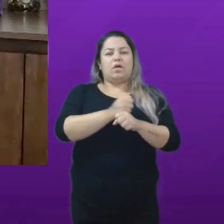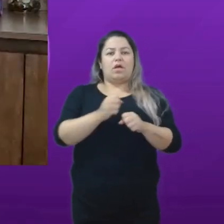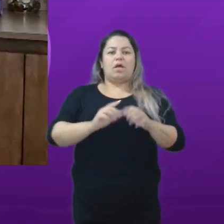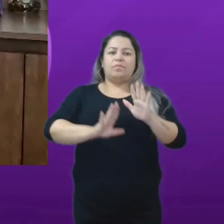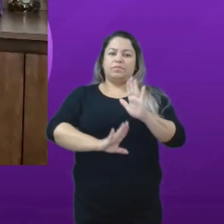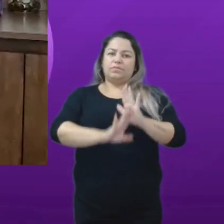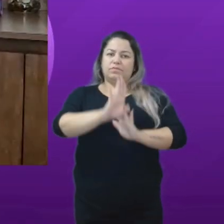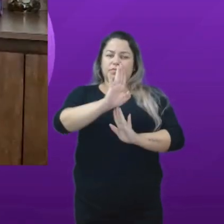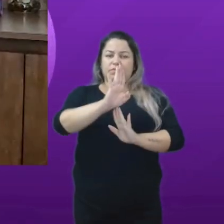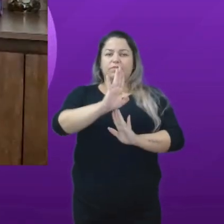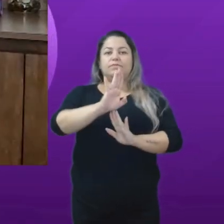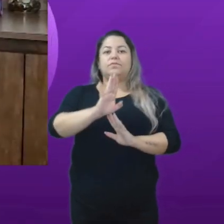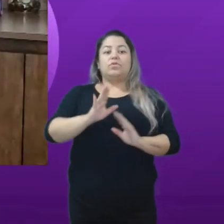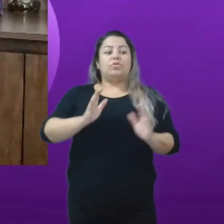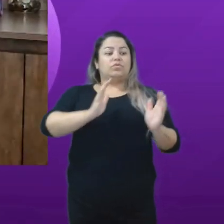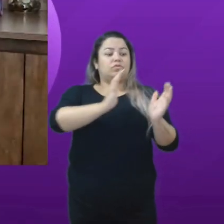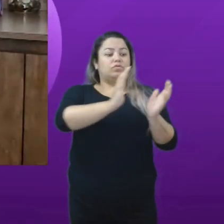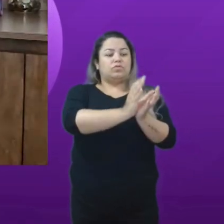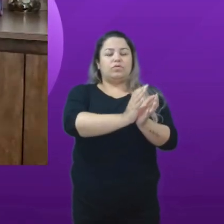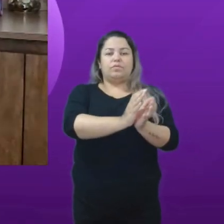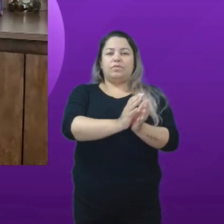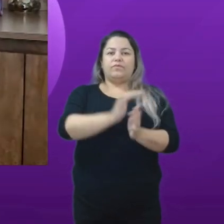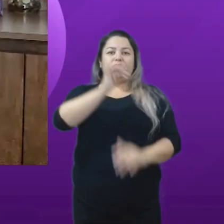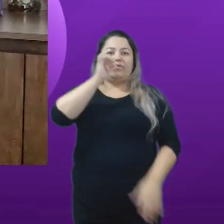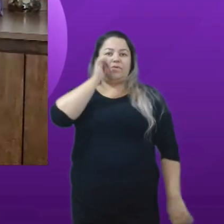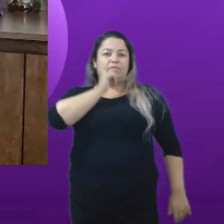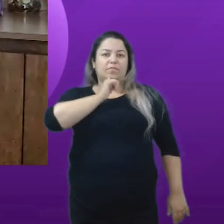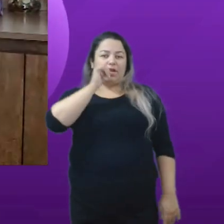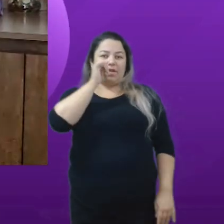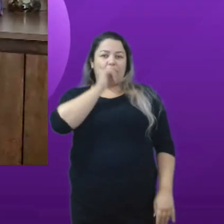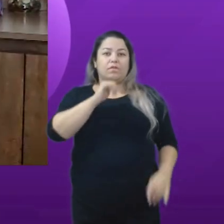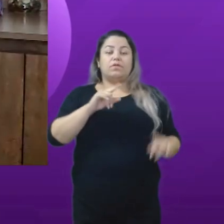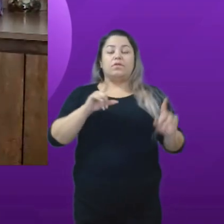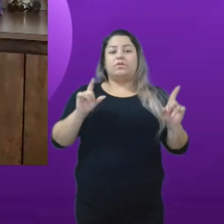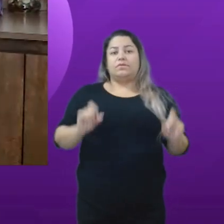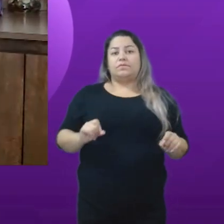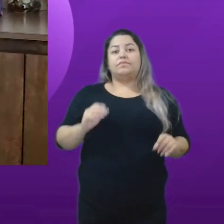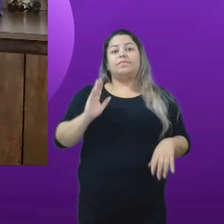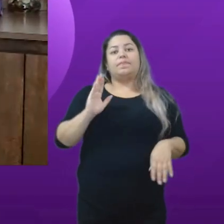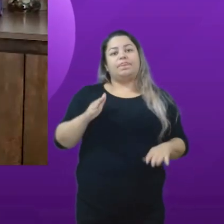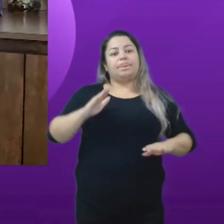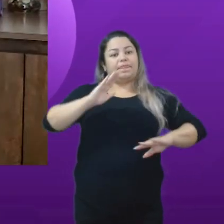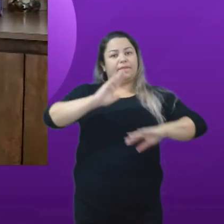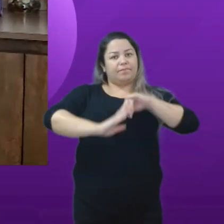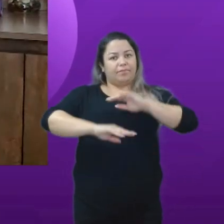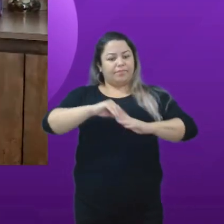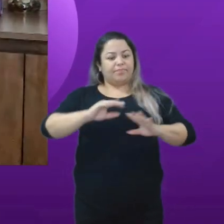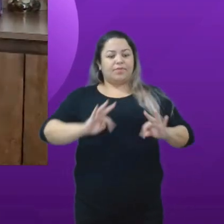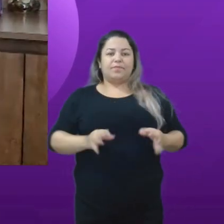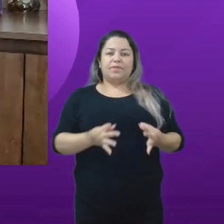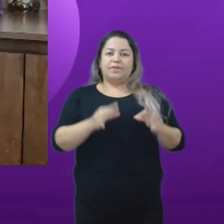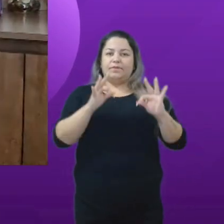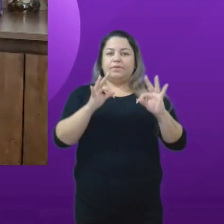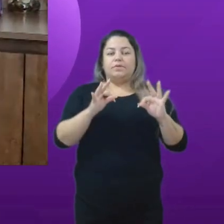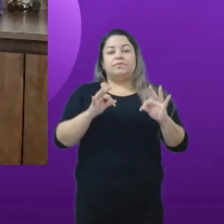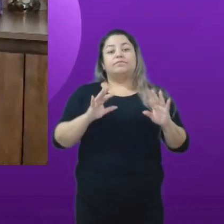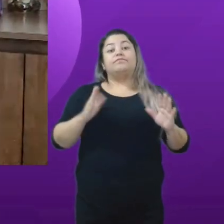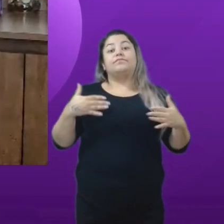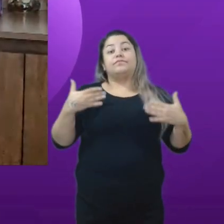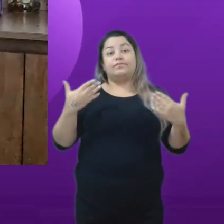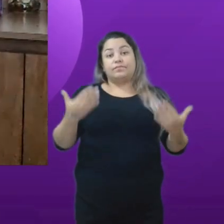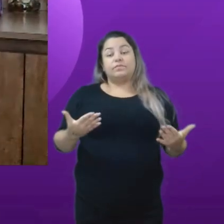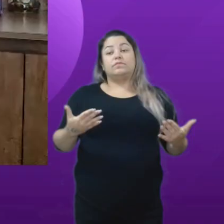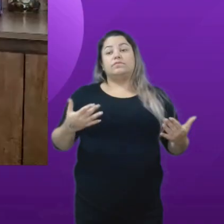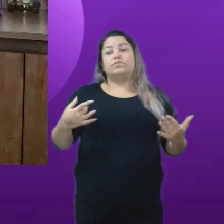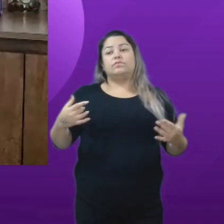aumentaram muito os grupos feministas que estão atuando com tecnologia. Então, assim, quando você monta